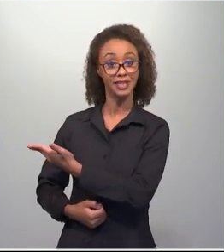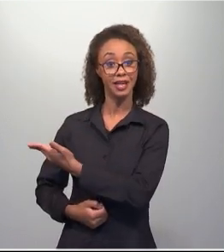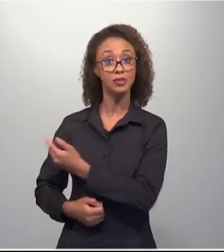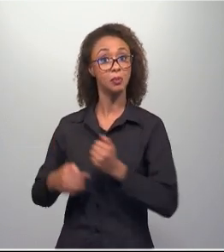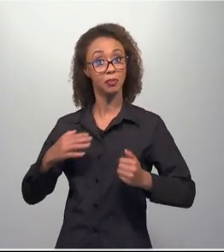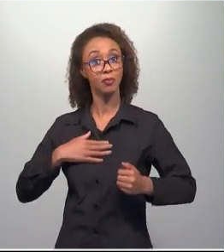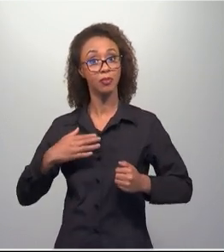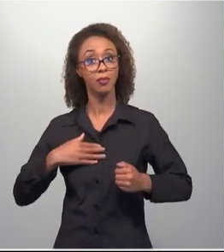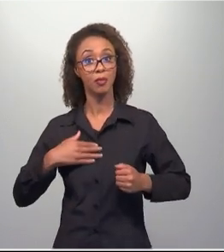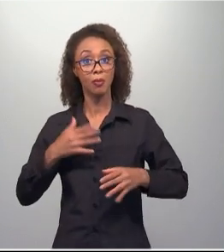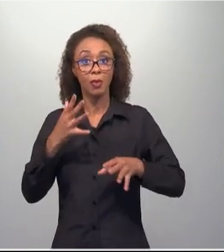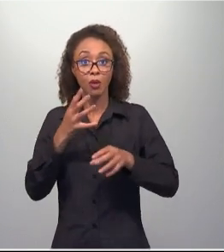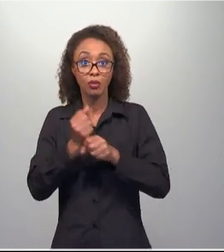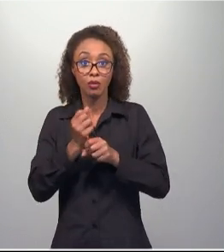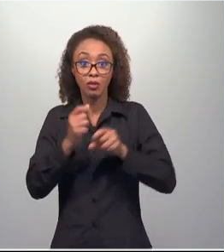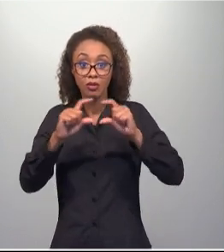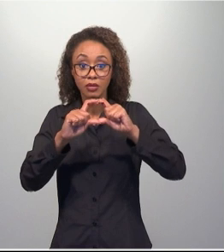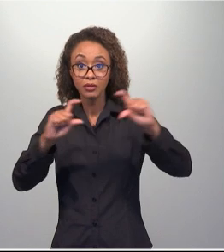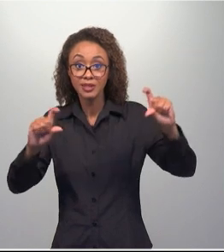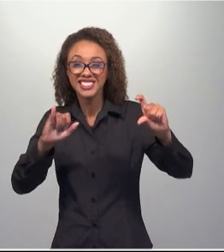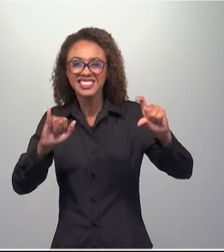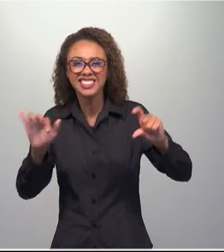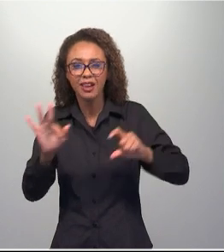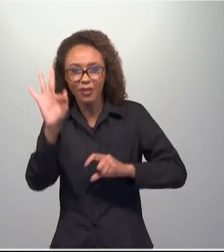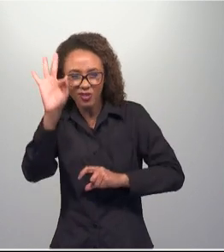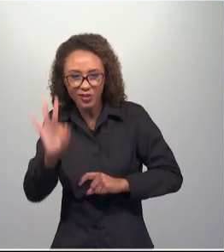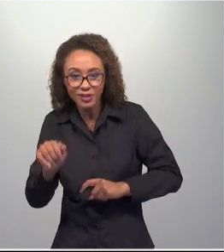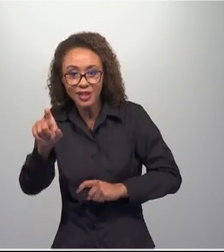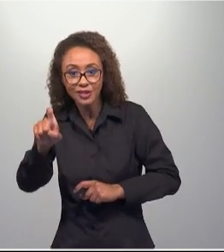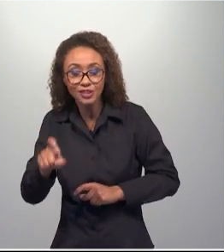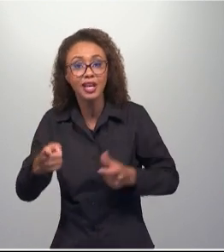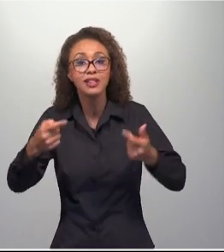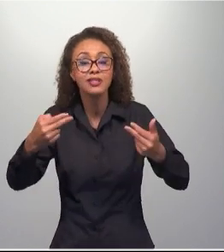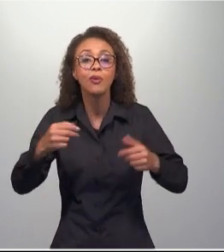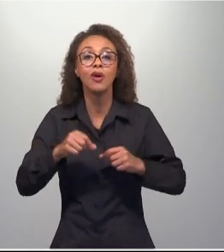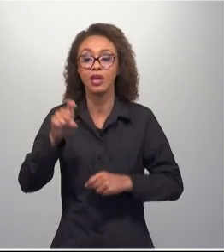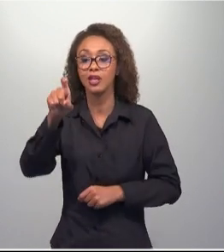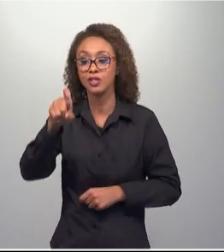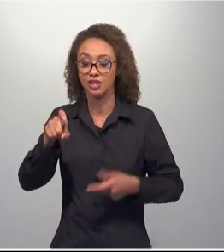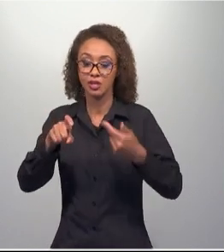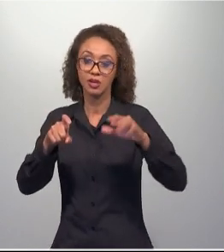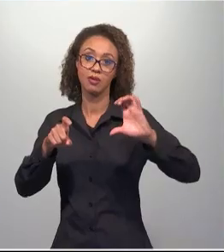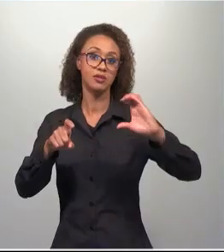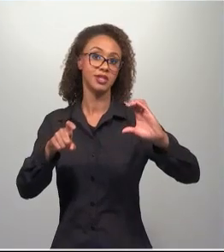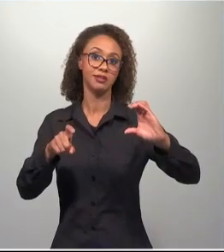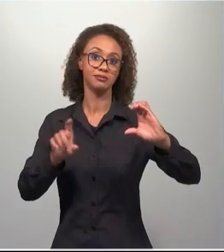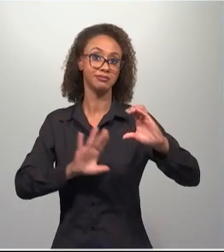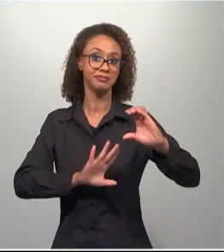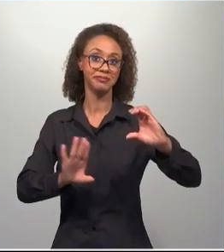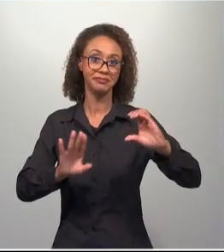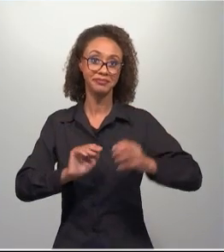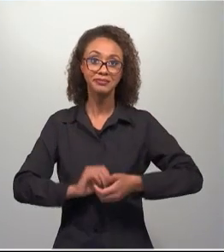função se fosse uma função x ela seria igual a ser simplesmente